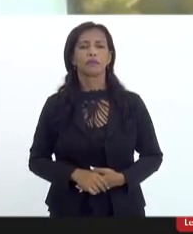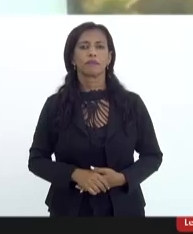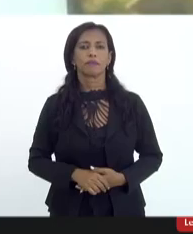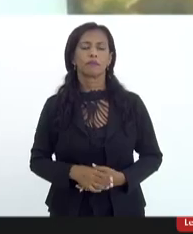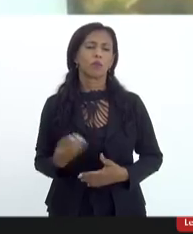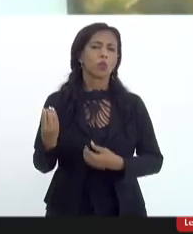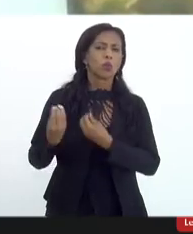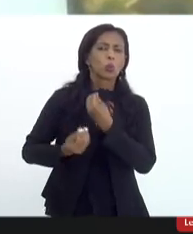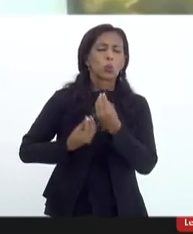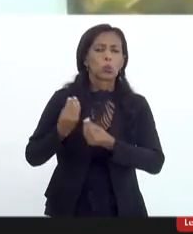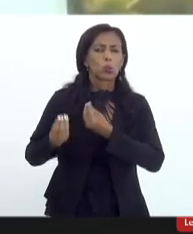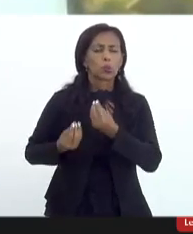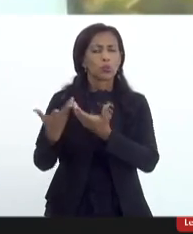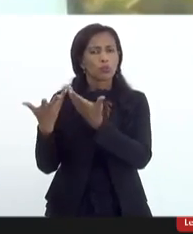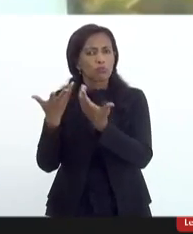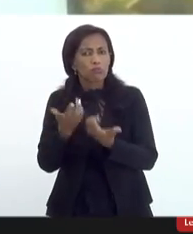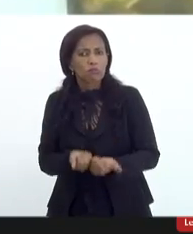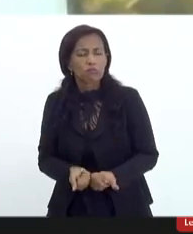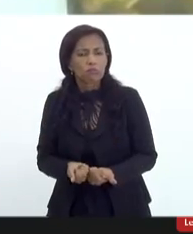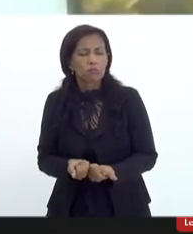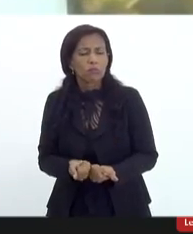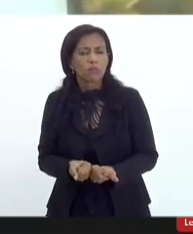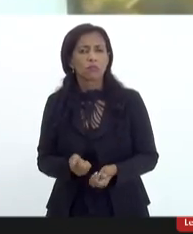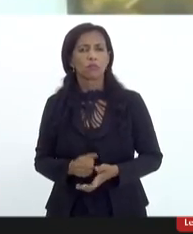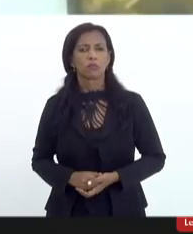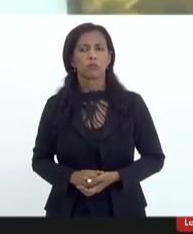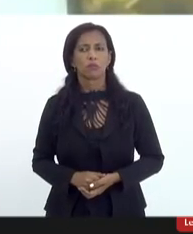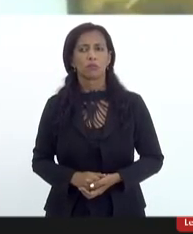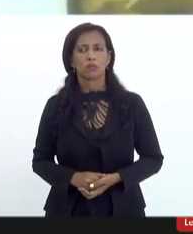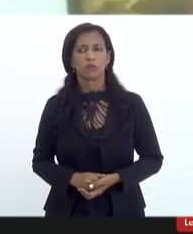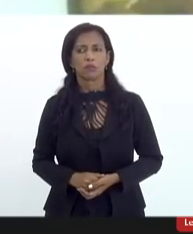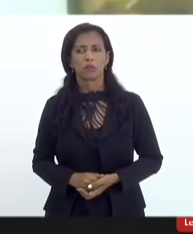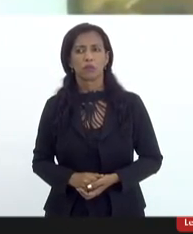Como permitimos a concessão